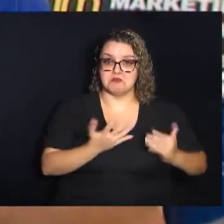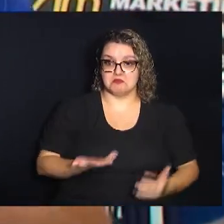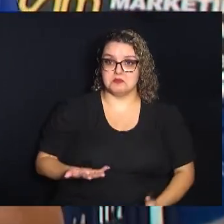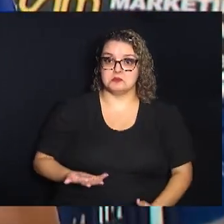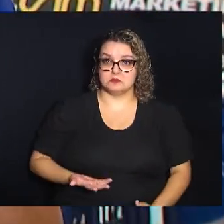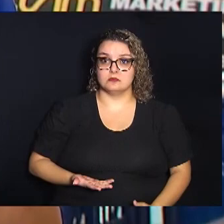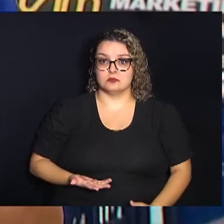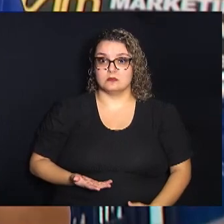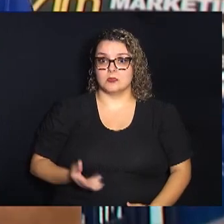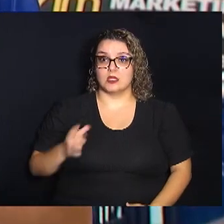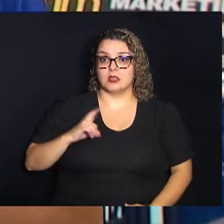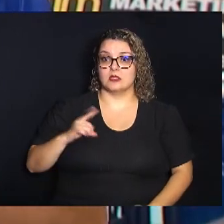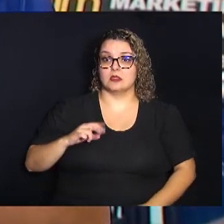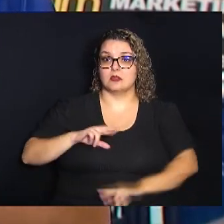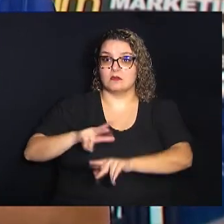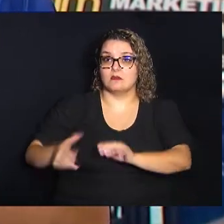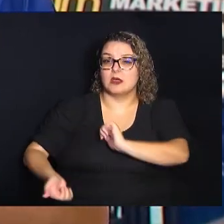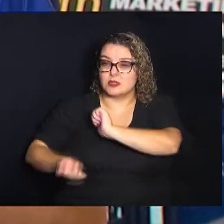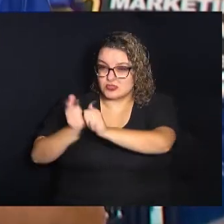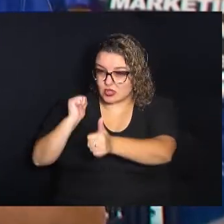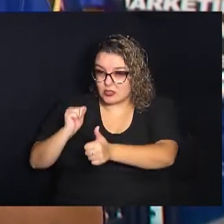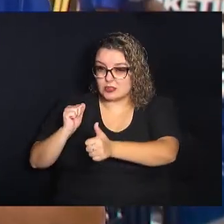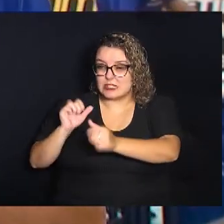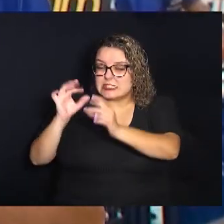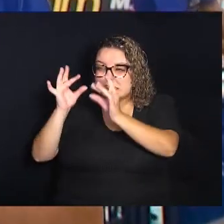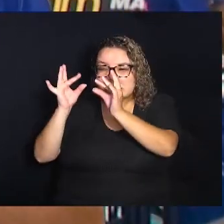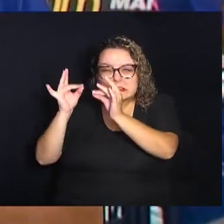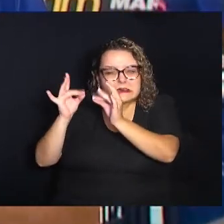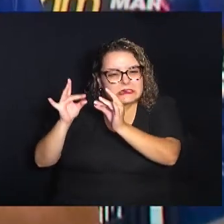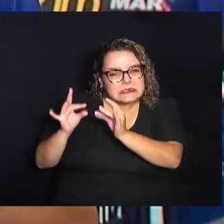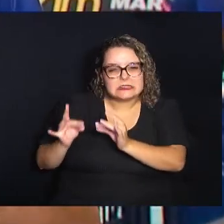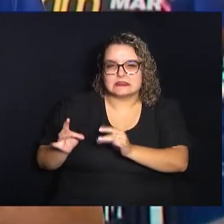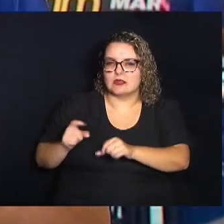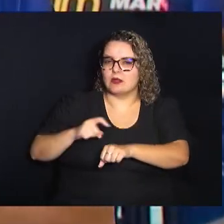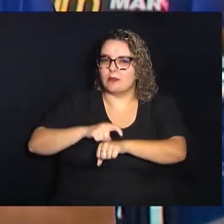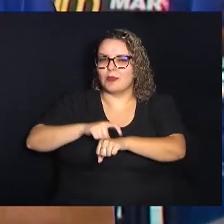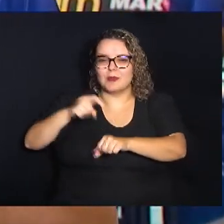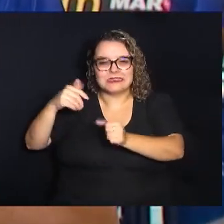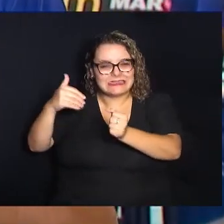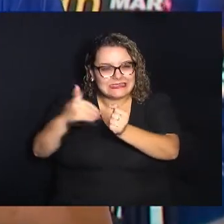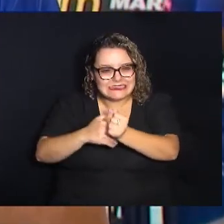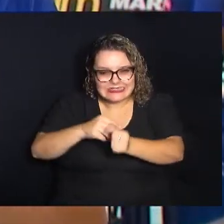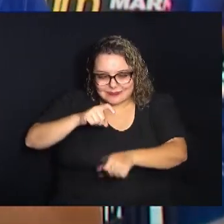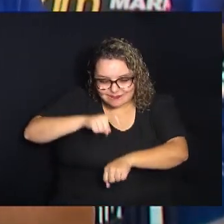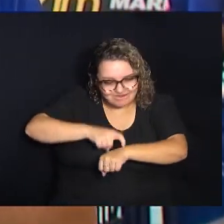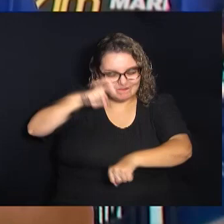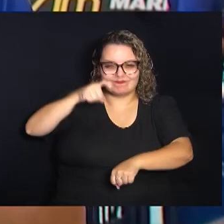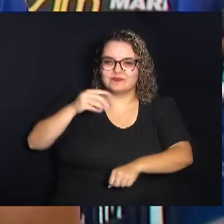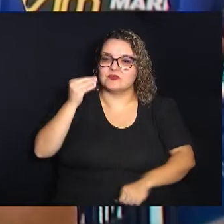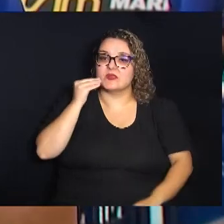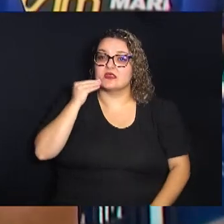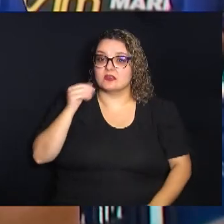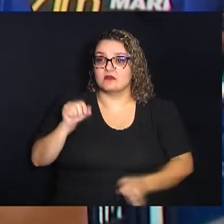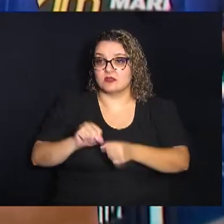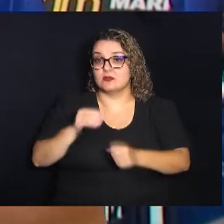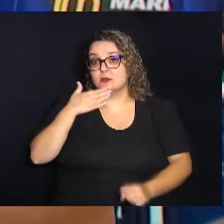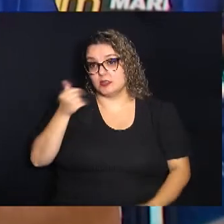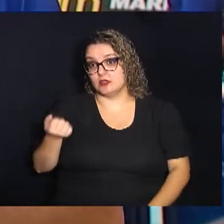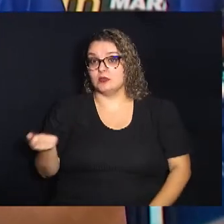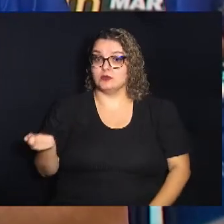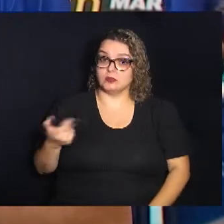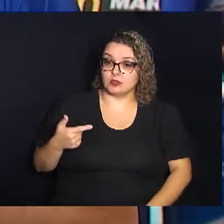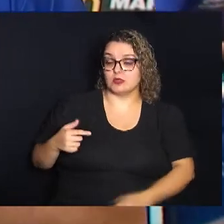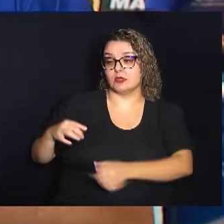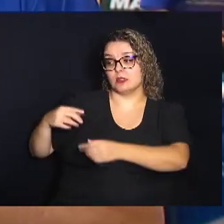E tem muitos jogos que são nos detalhes, que são nos momentos chaves que você tem que tentar fazer melhor que o rival.